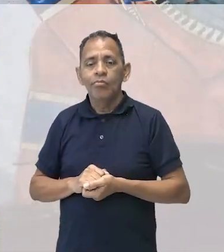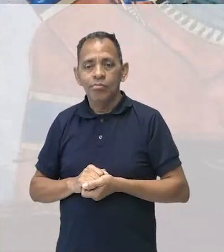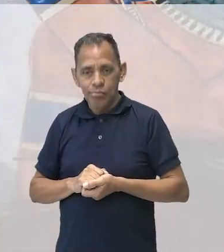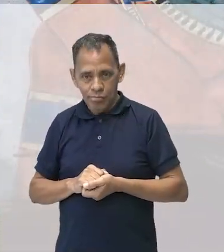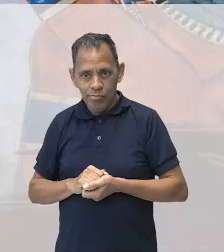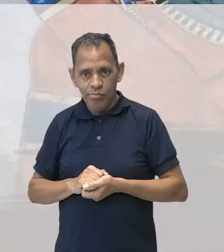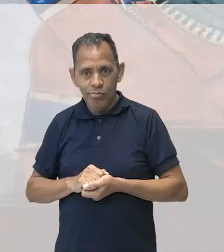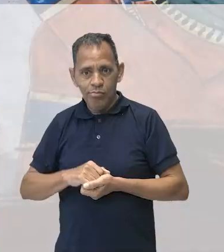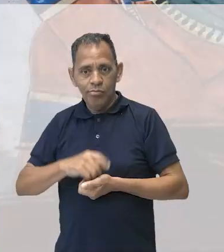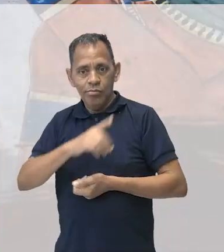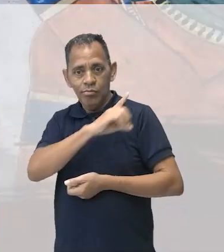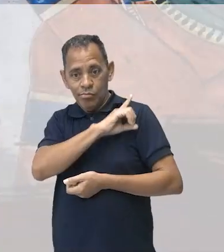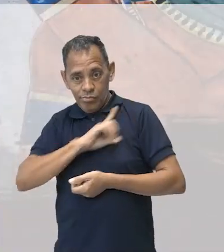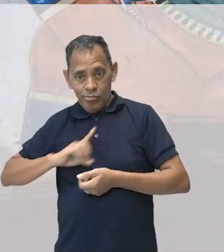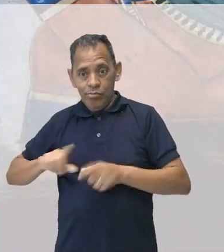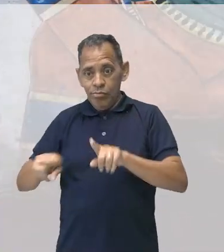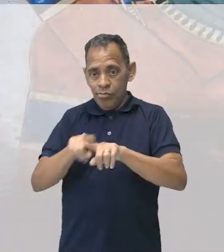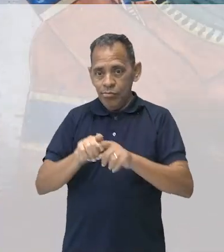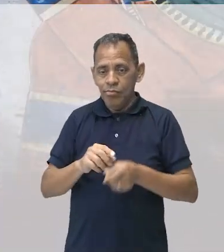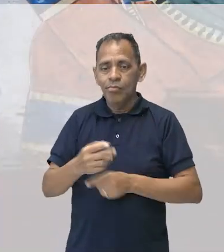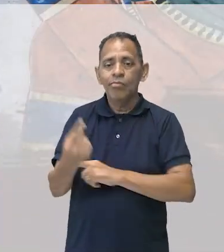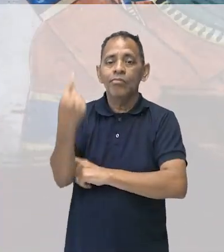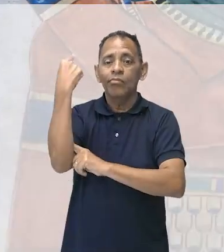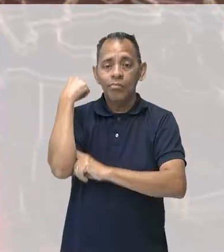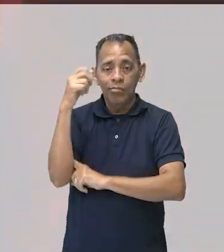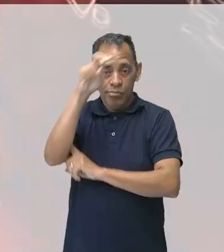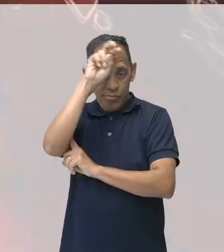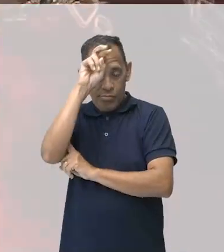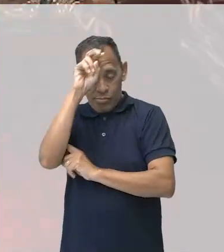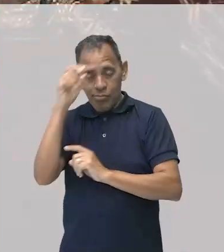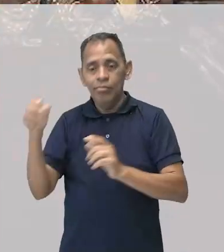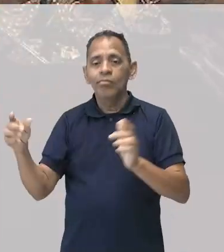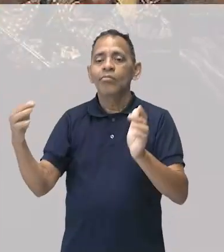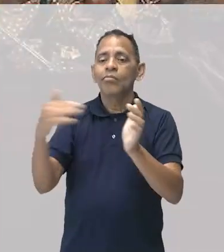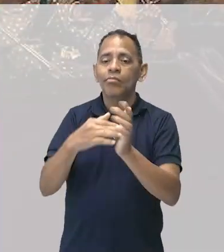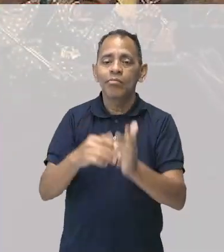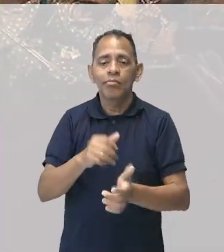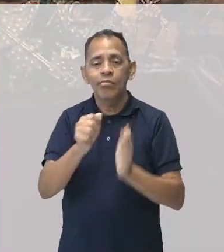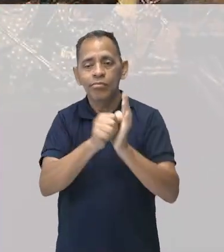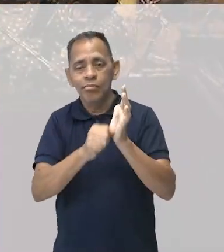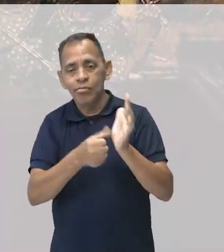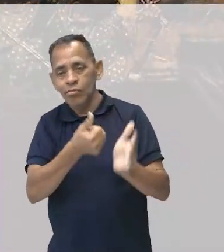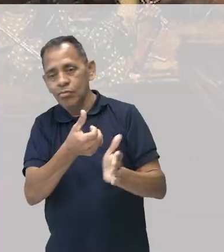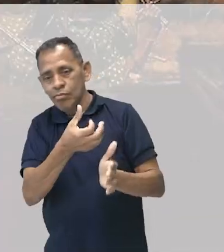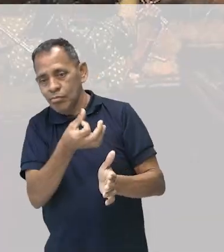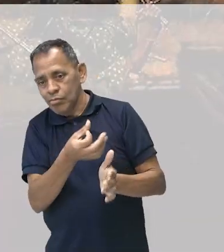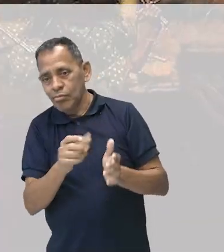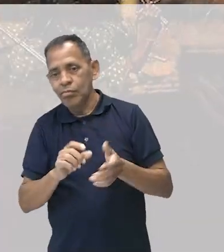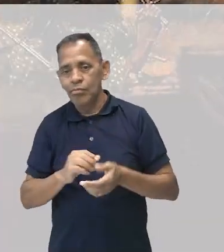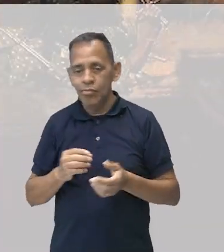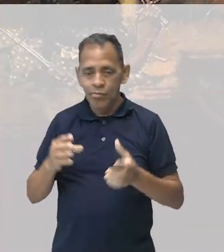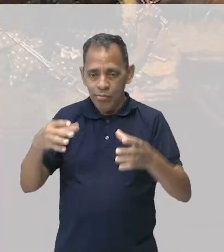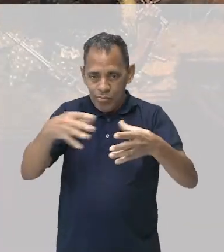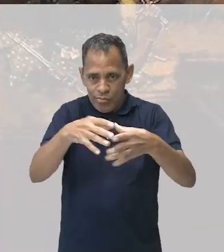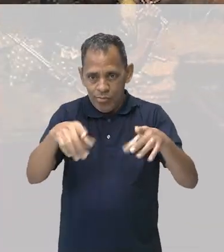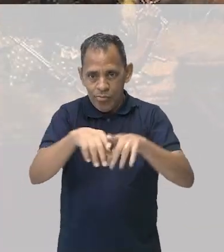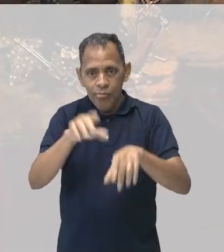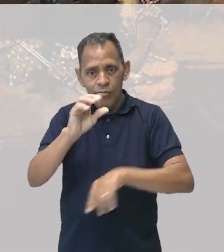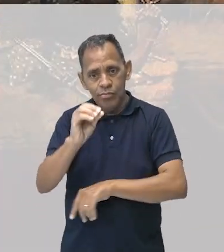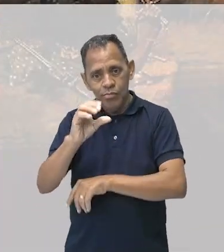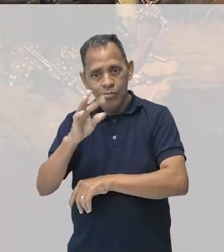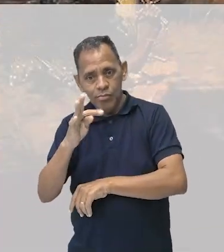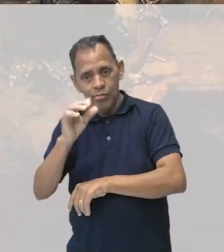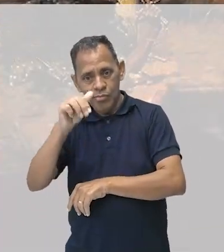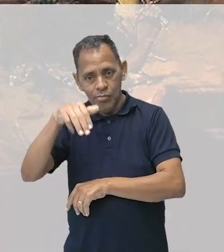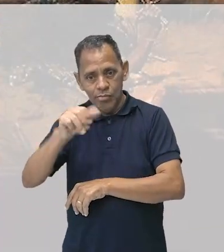impérios, desde os antigos egípcios até o século XVI, quando passou a fazer parte do Império Otomano,